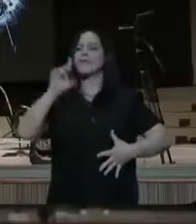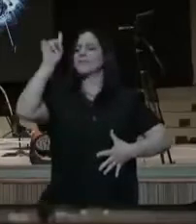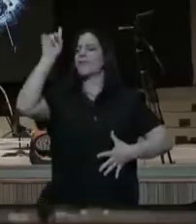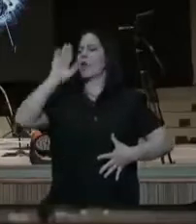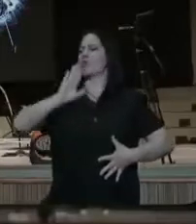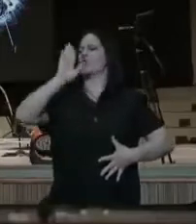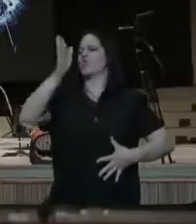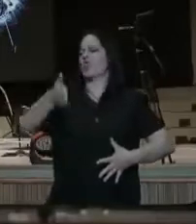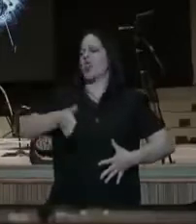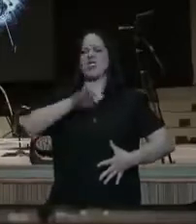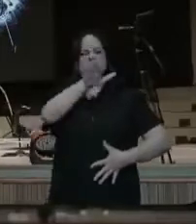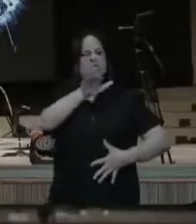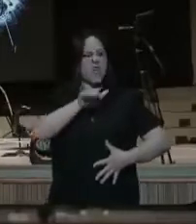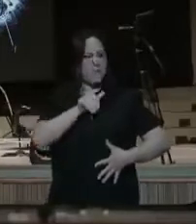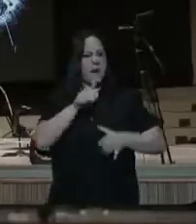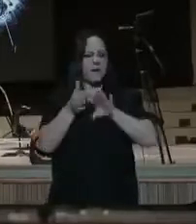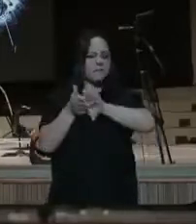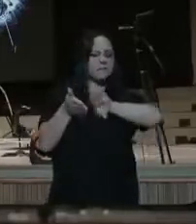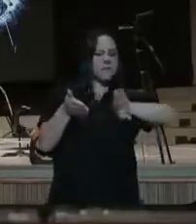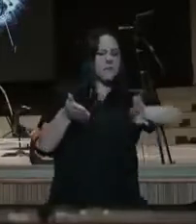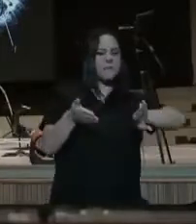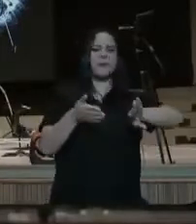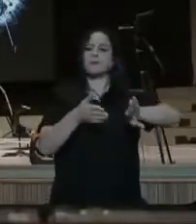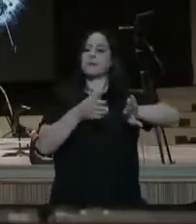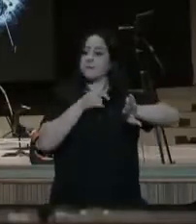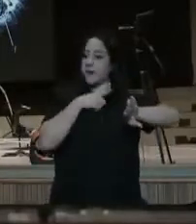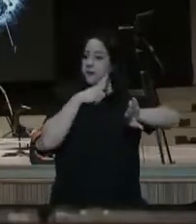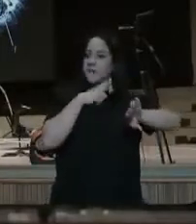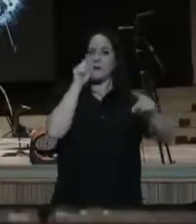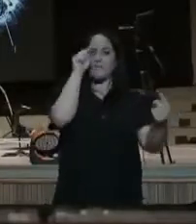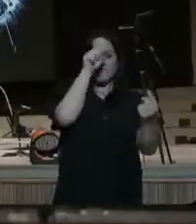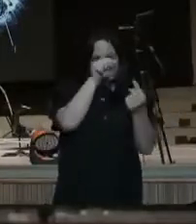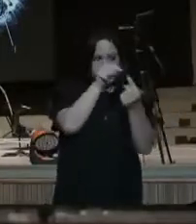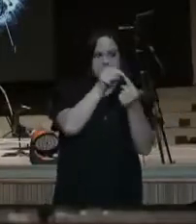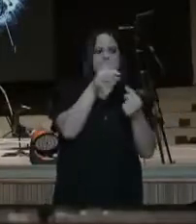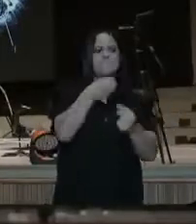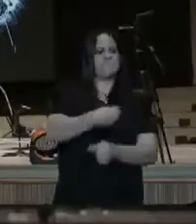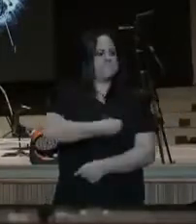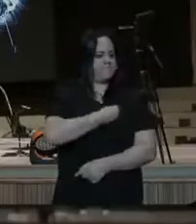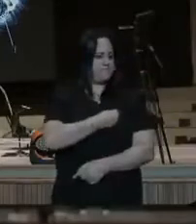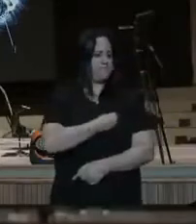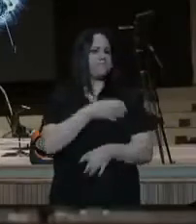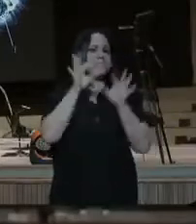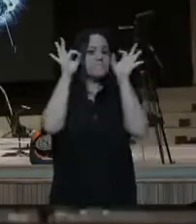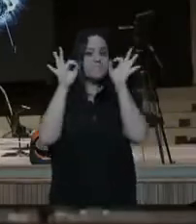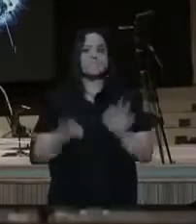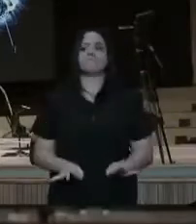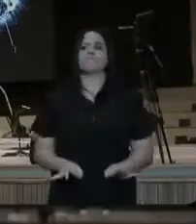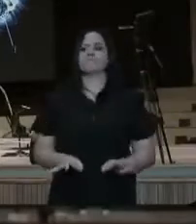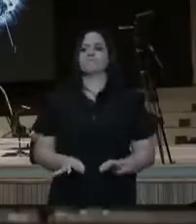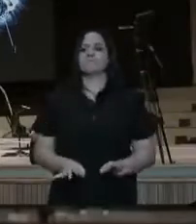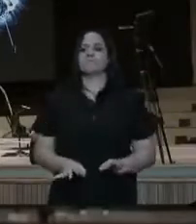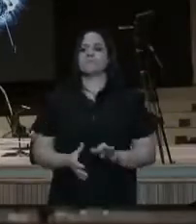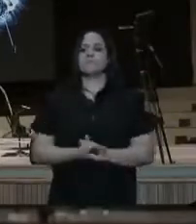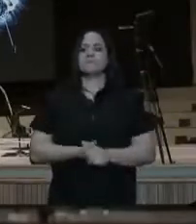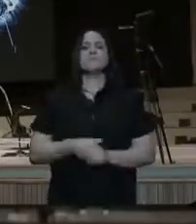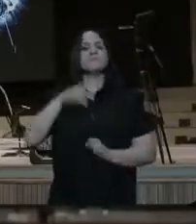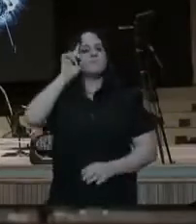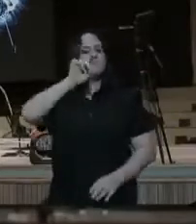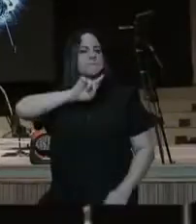constituído e chamado separado para uma visão e um propósito de vida e deus nos